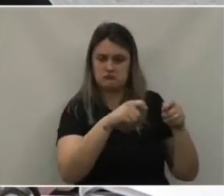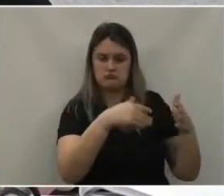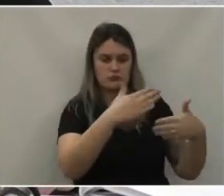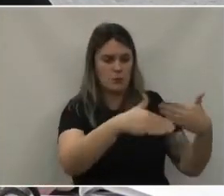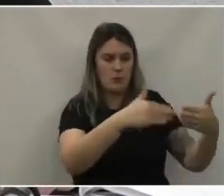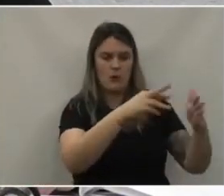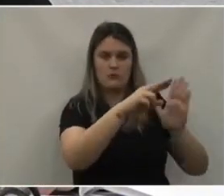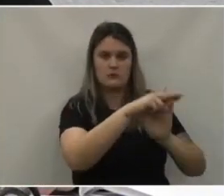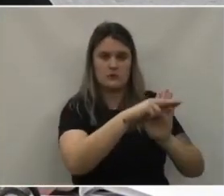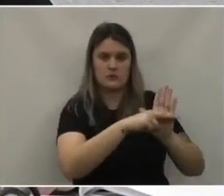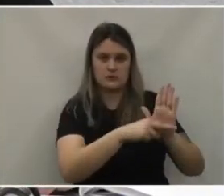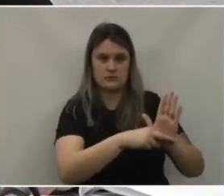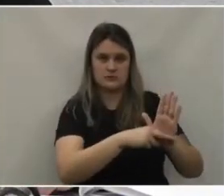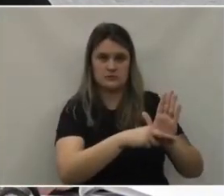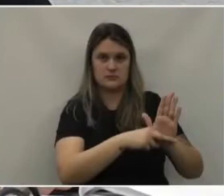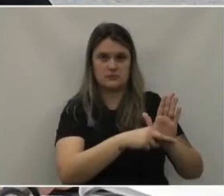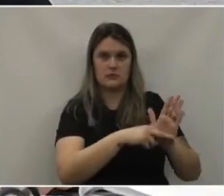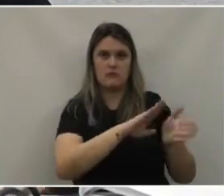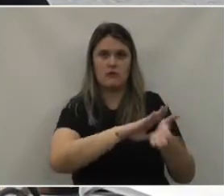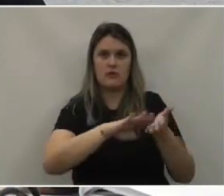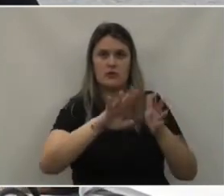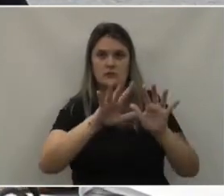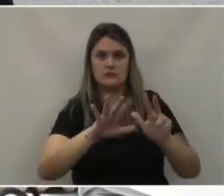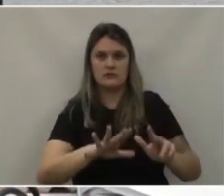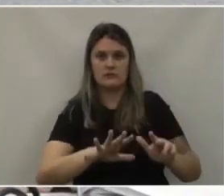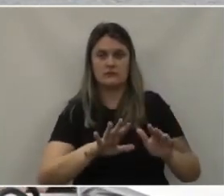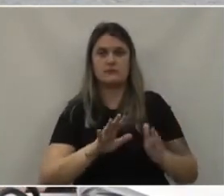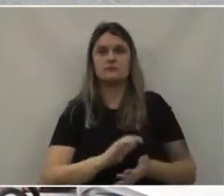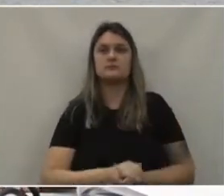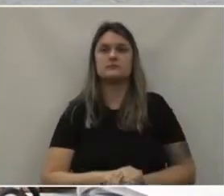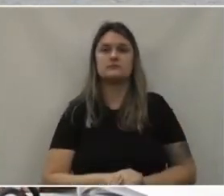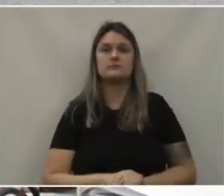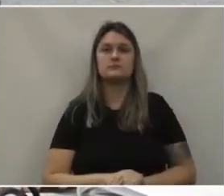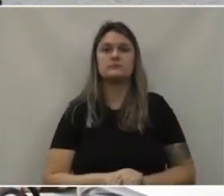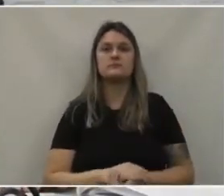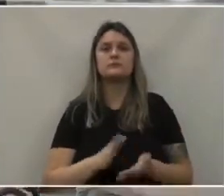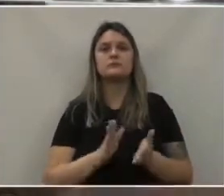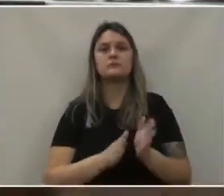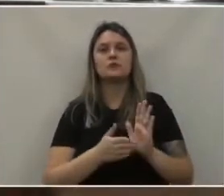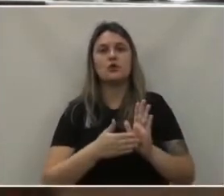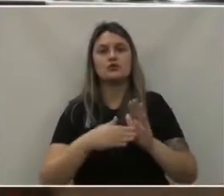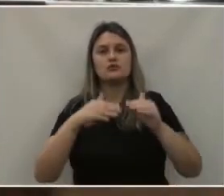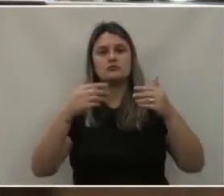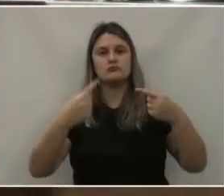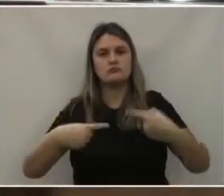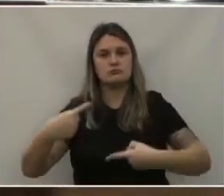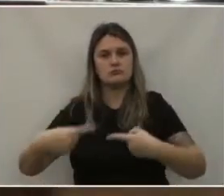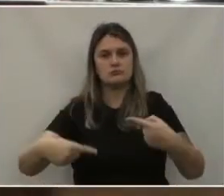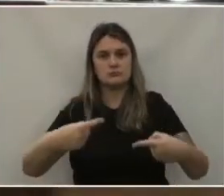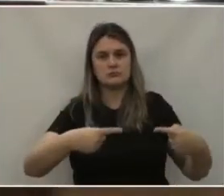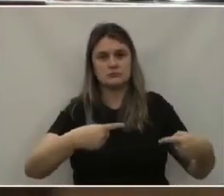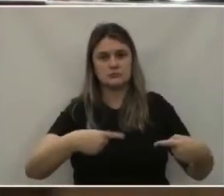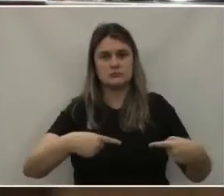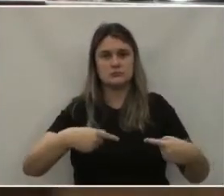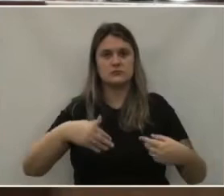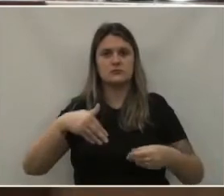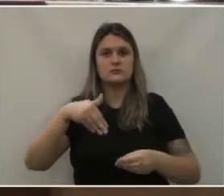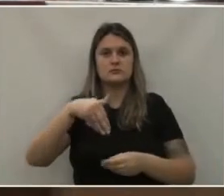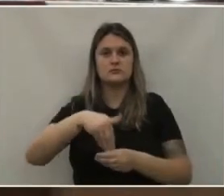os trâmites do regimento, com dispensa da redação final. É o parecer. Está em